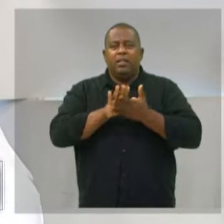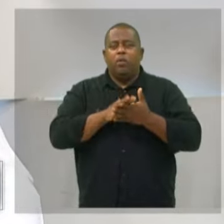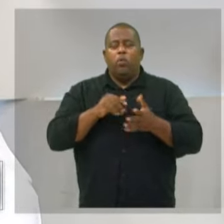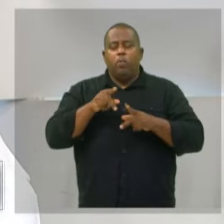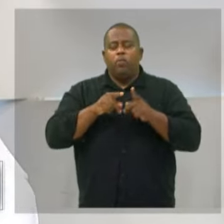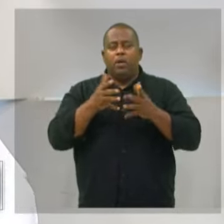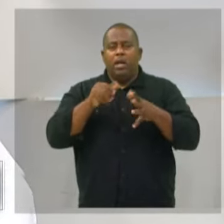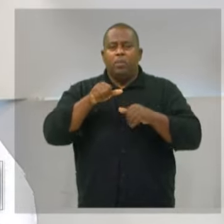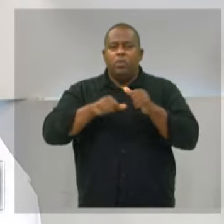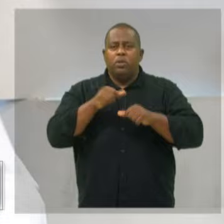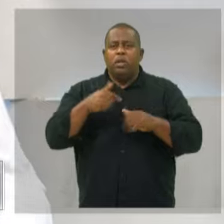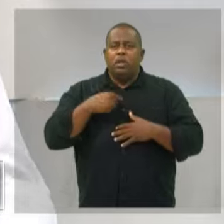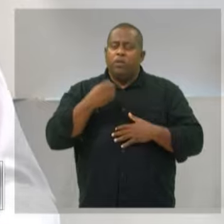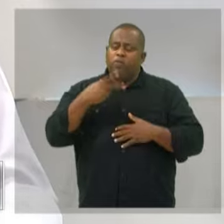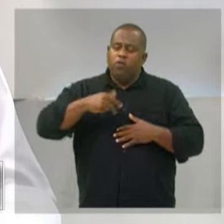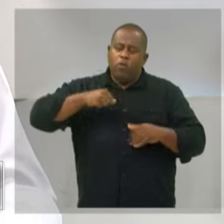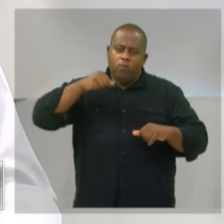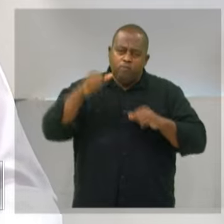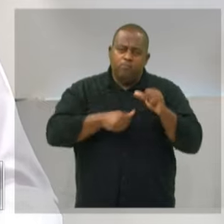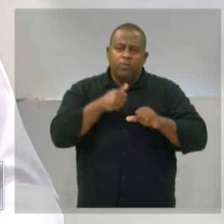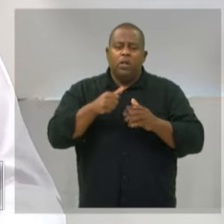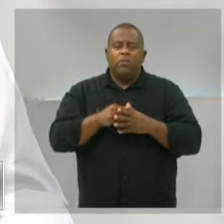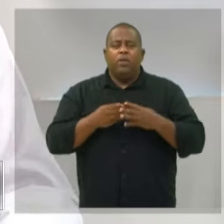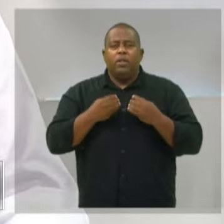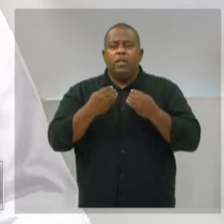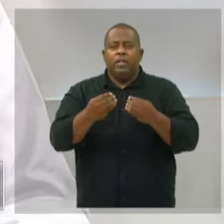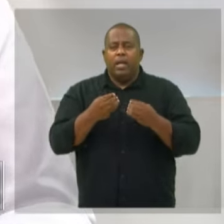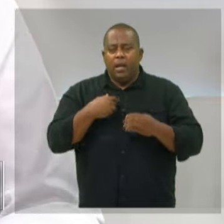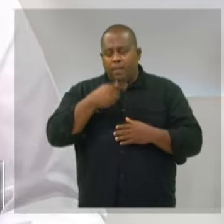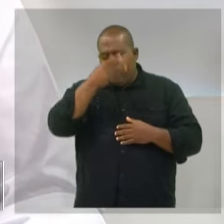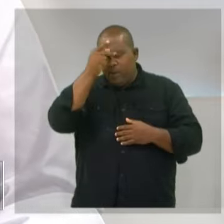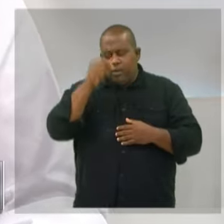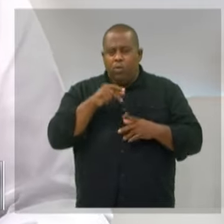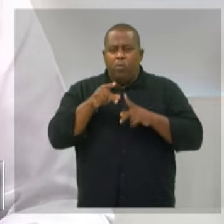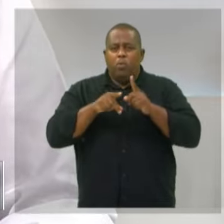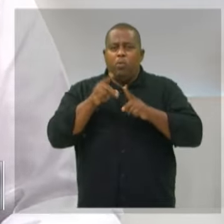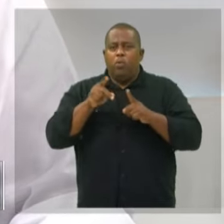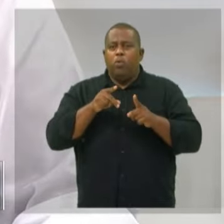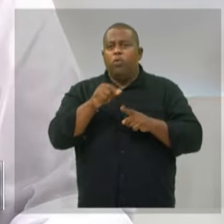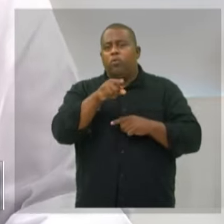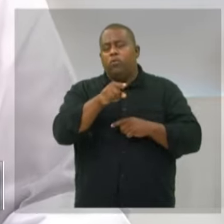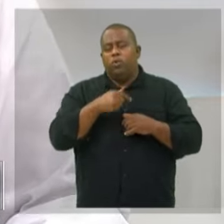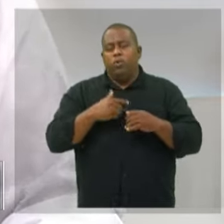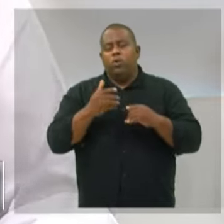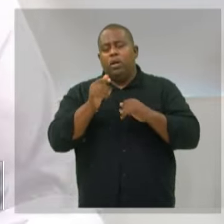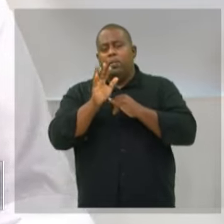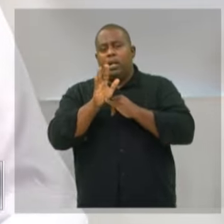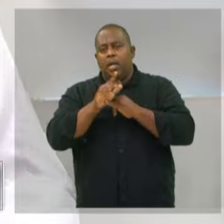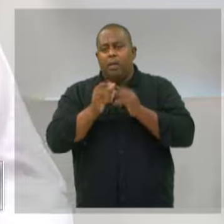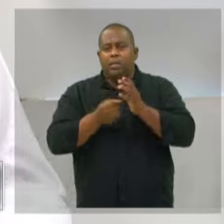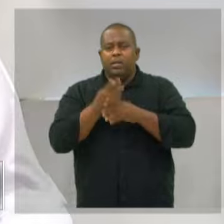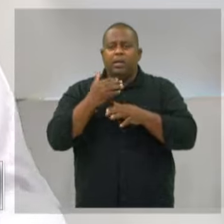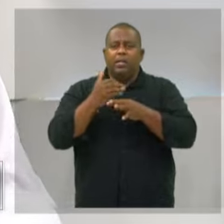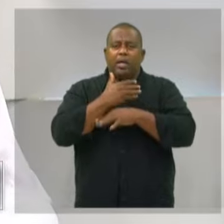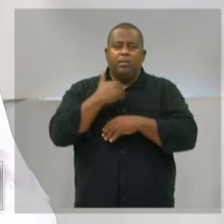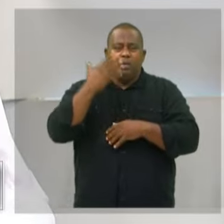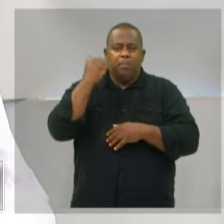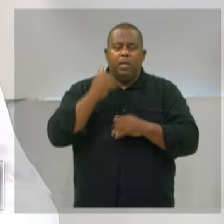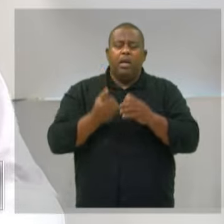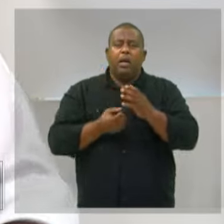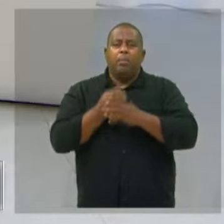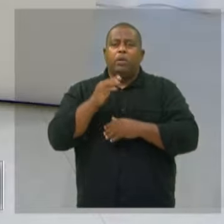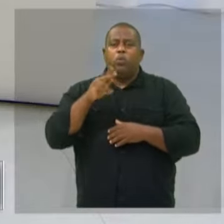agora eu vou virar a chave vou entregar a prefeitura ao povo de Camaçari vou abrir cidade saber Abrir UPA construir